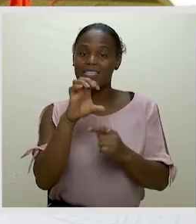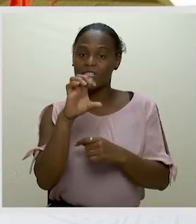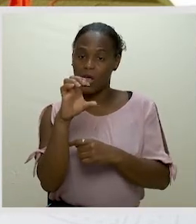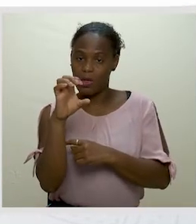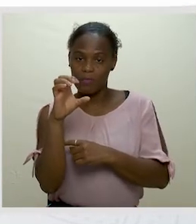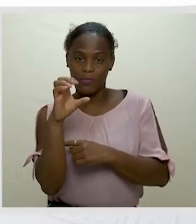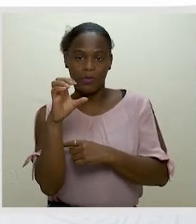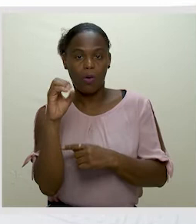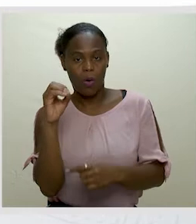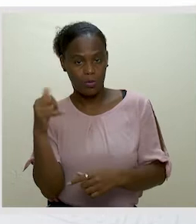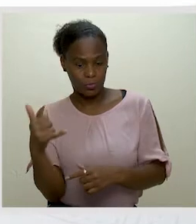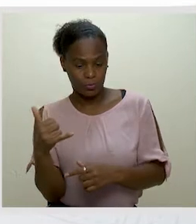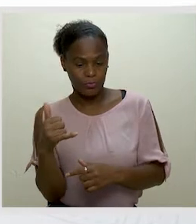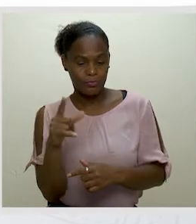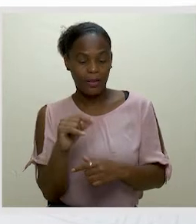atmosfera.